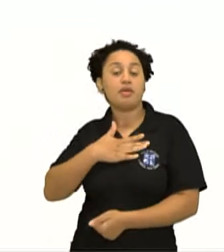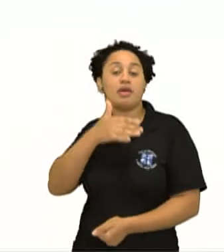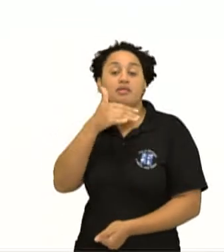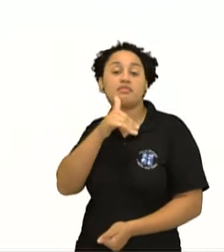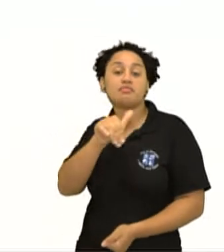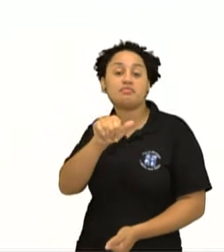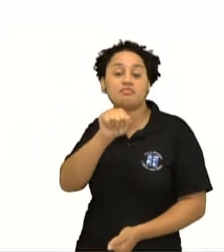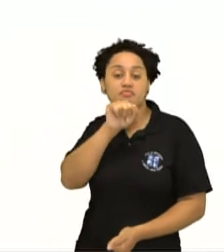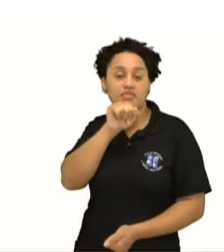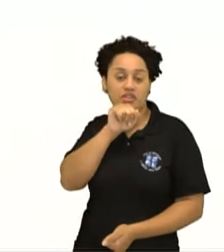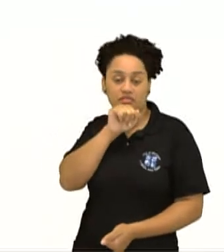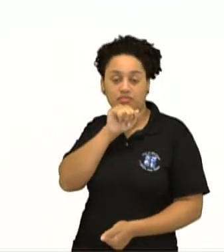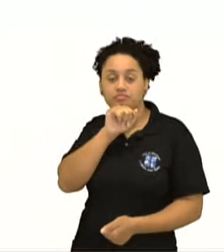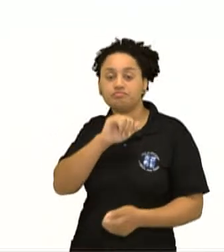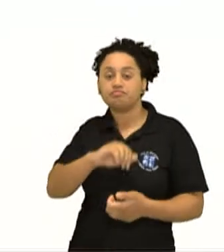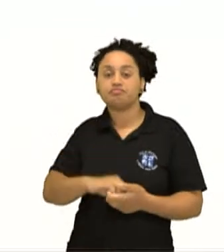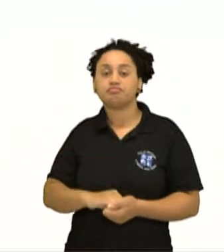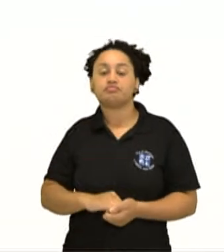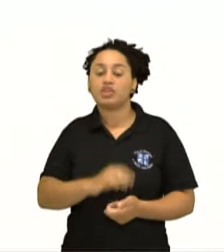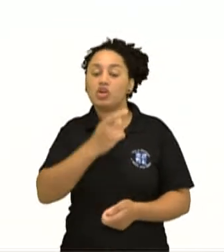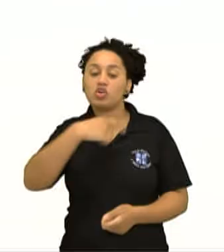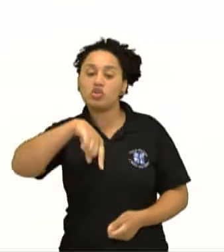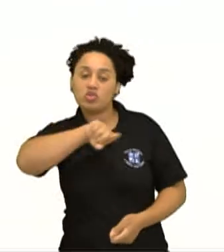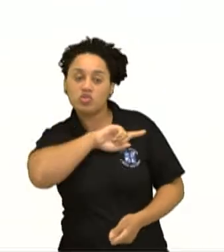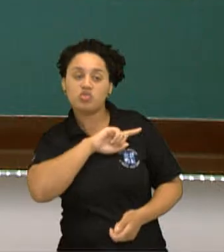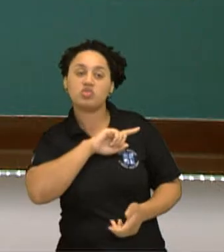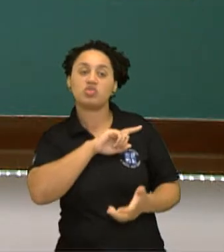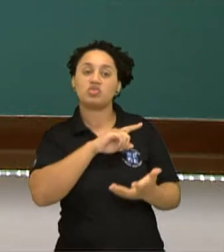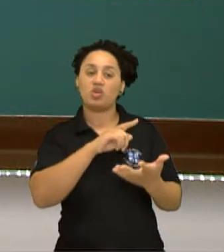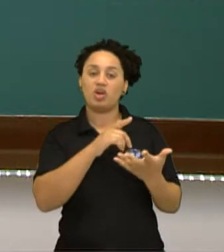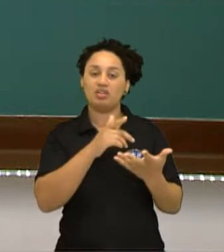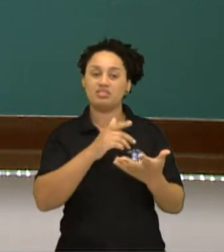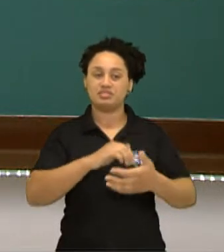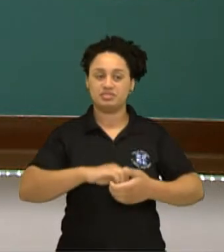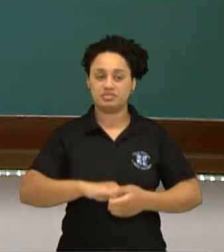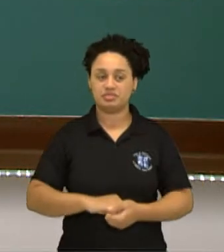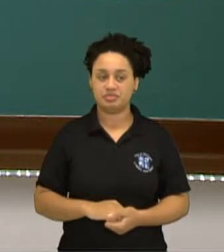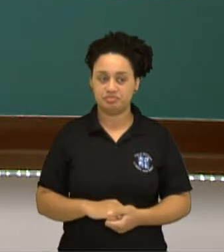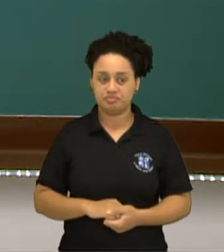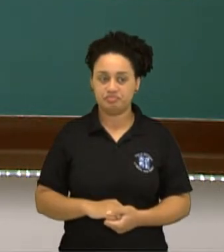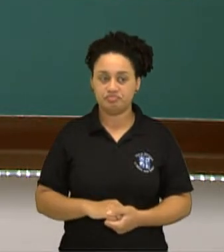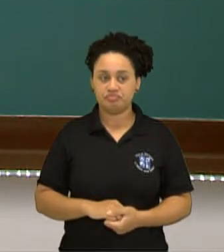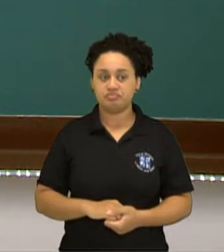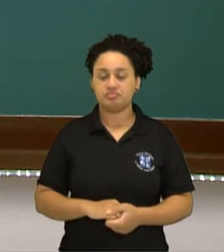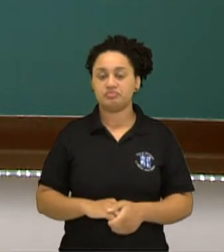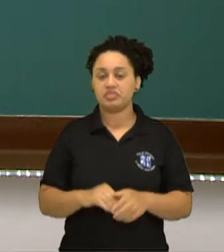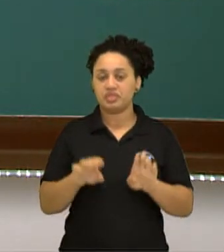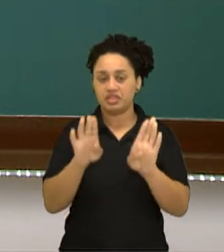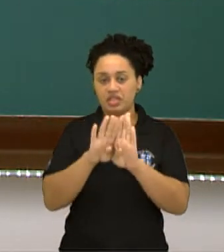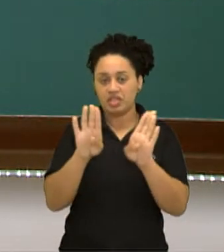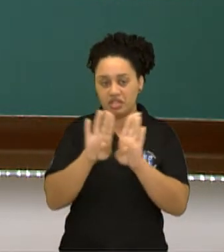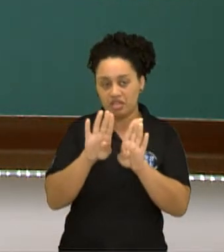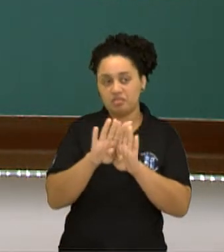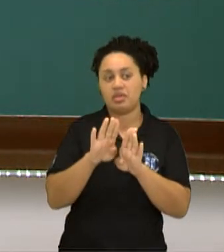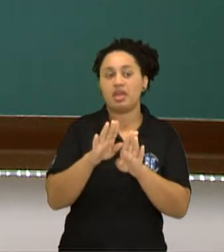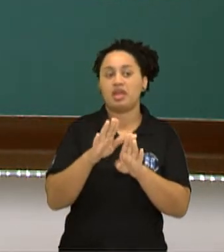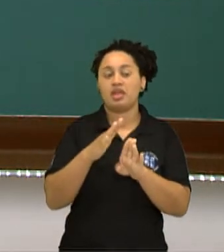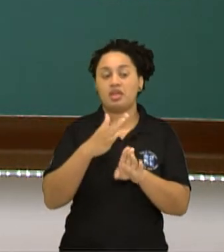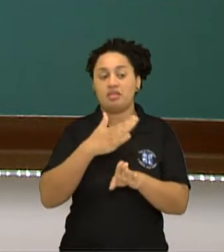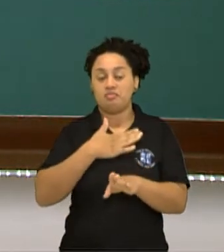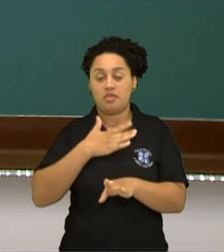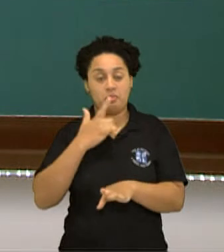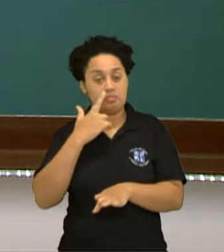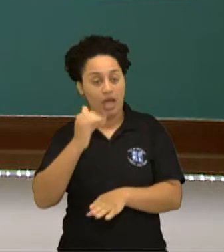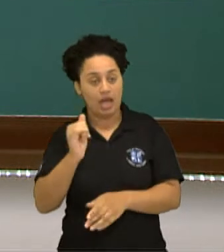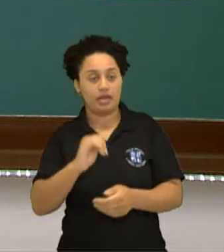aí pertencimento. Nuestro desayuno. Novamente, mi padre, mis padres. Observem que